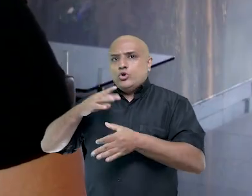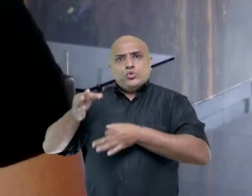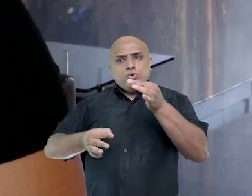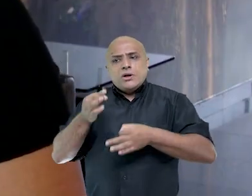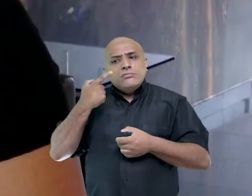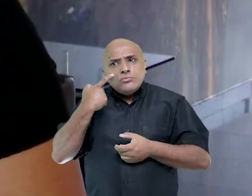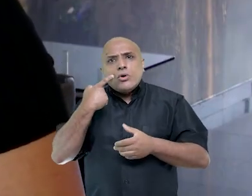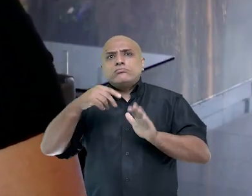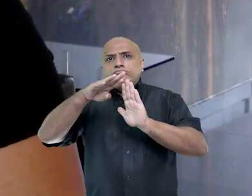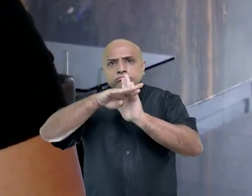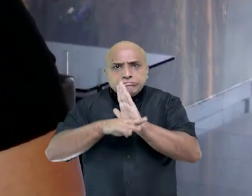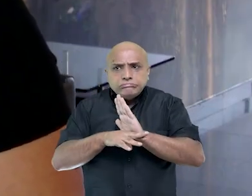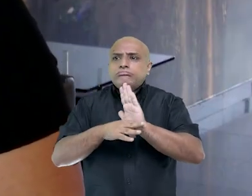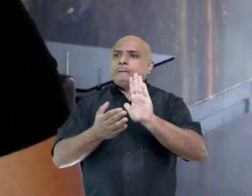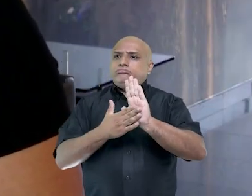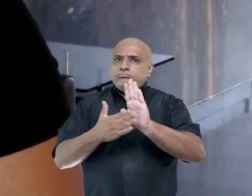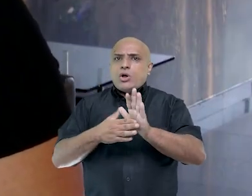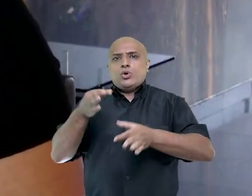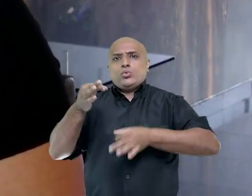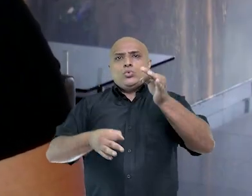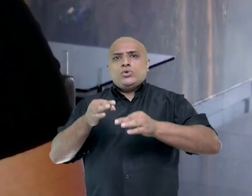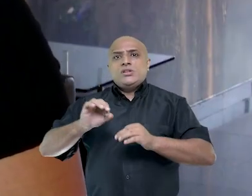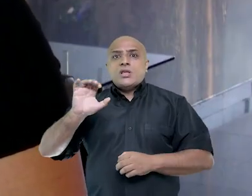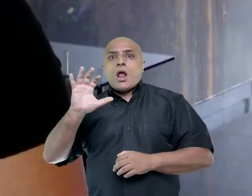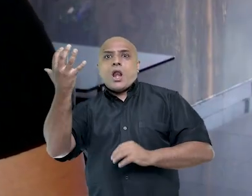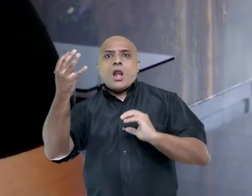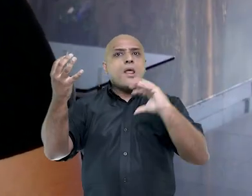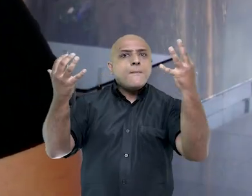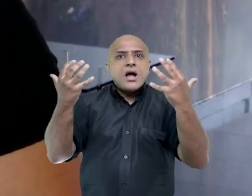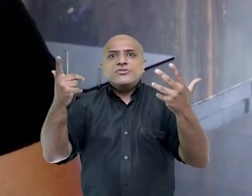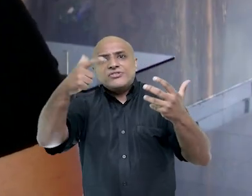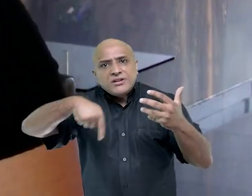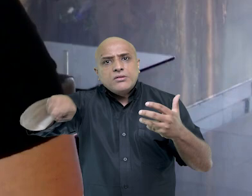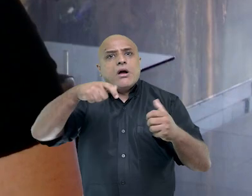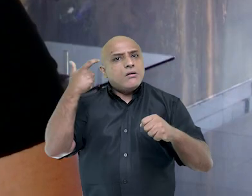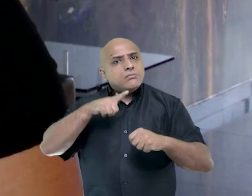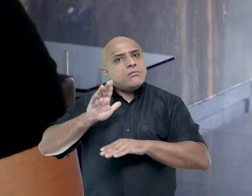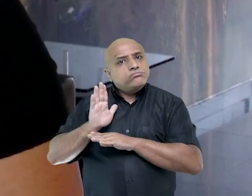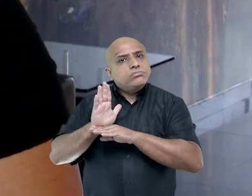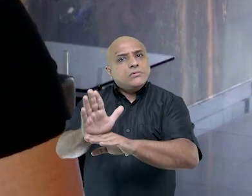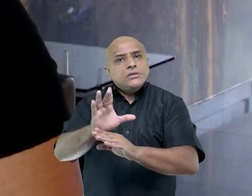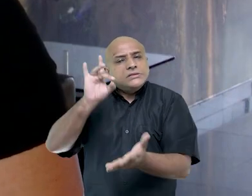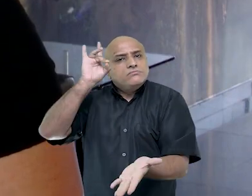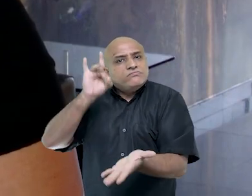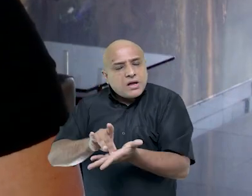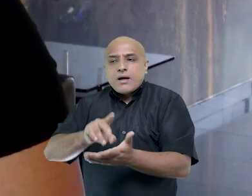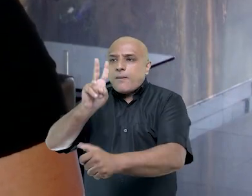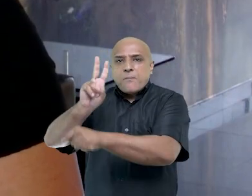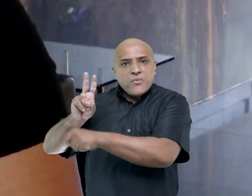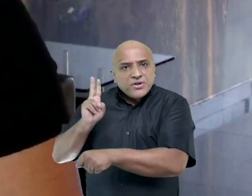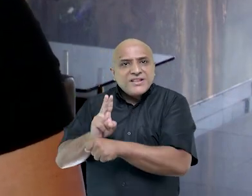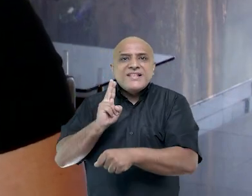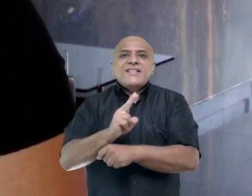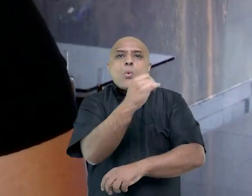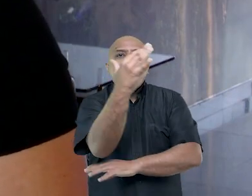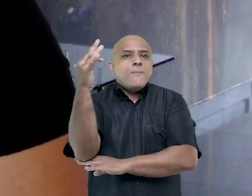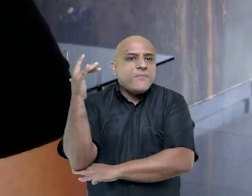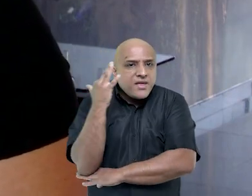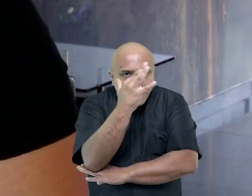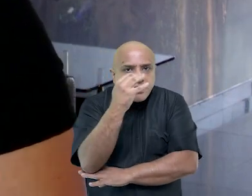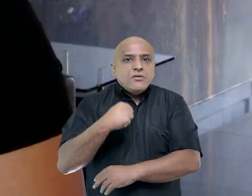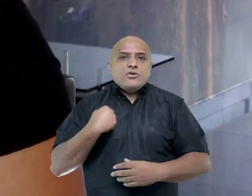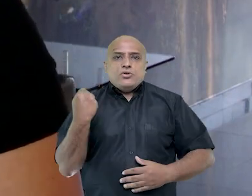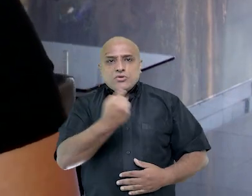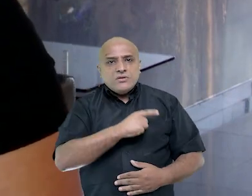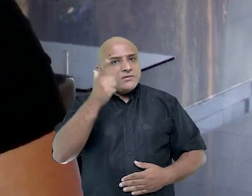a toda a problemática da justiça climática, que nós estamos contribuindo efetivamente para a proteção ambiental e que nós